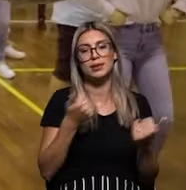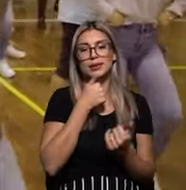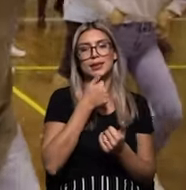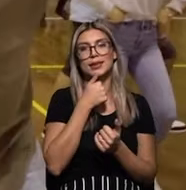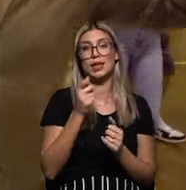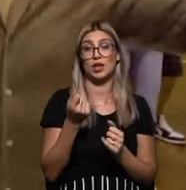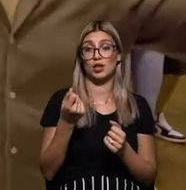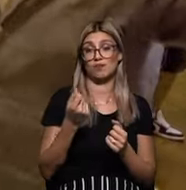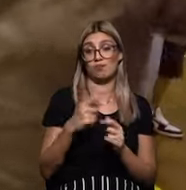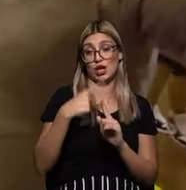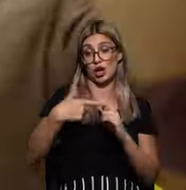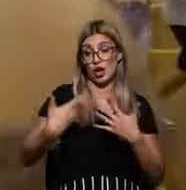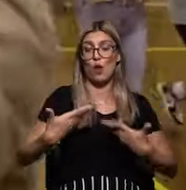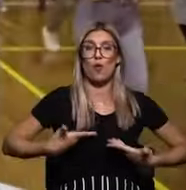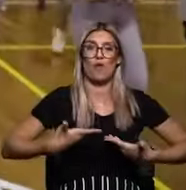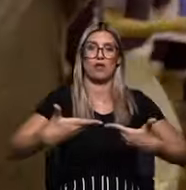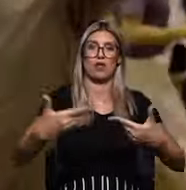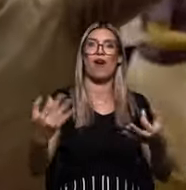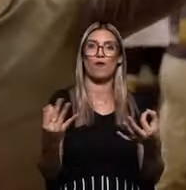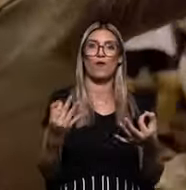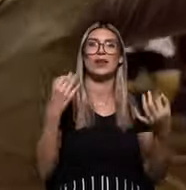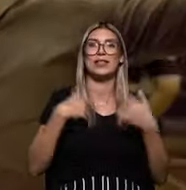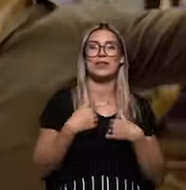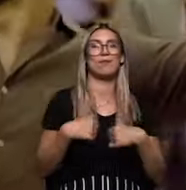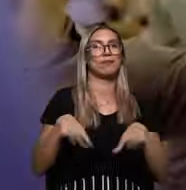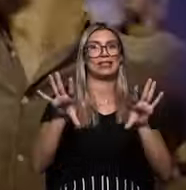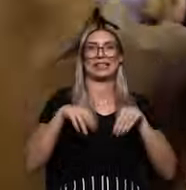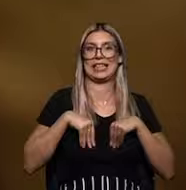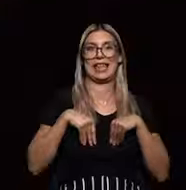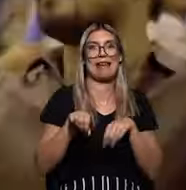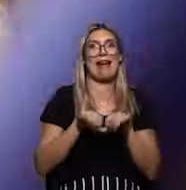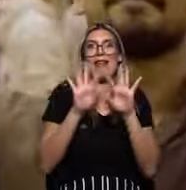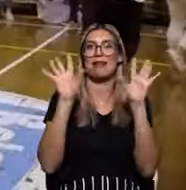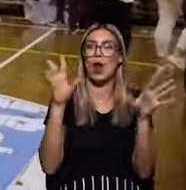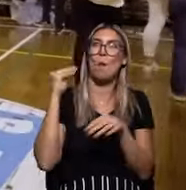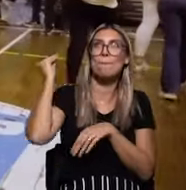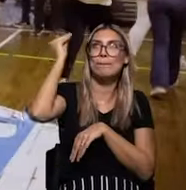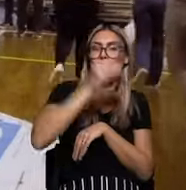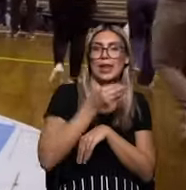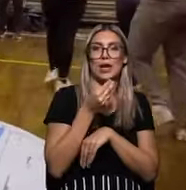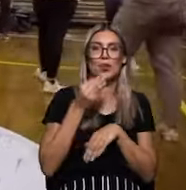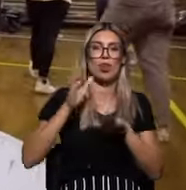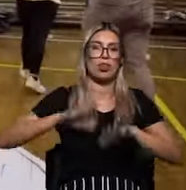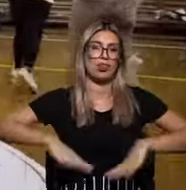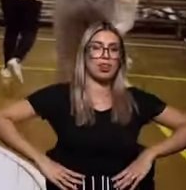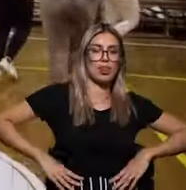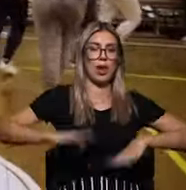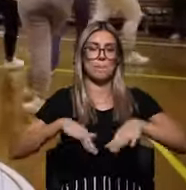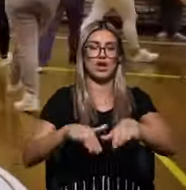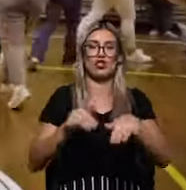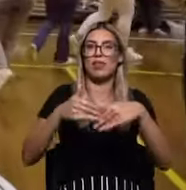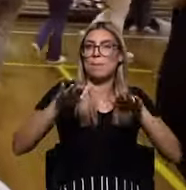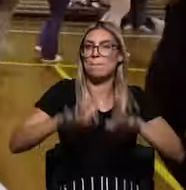fui convidado, foi com muita emoção que aceitei este convite para padrinho da Marcha da Baixa e tem sido uma aventura espetacular.